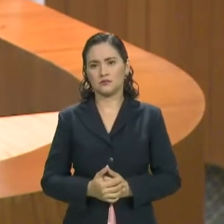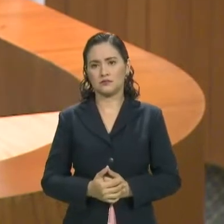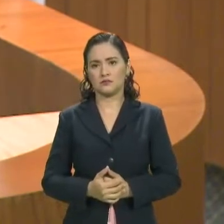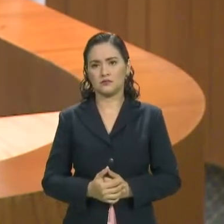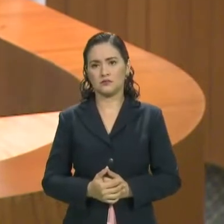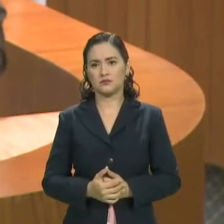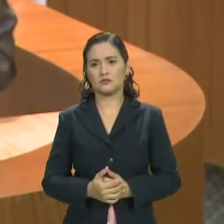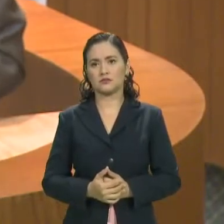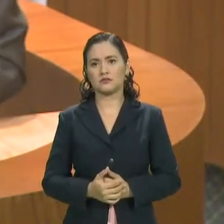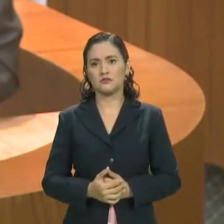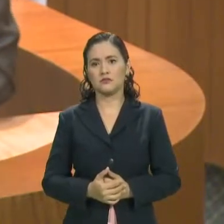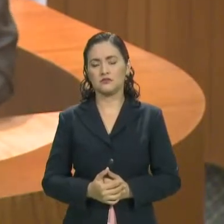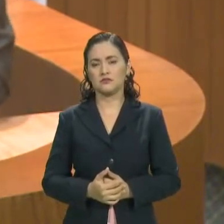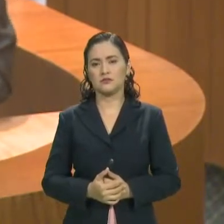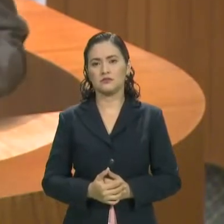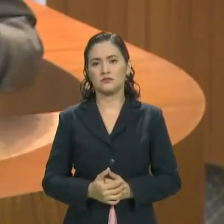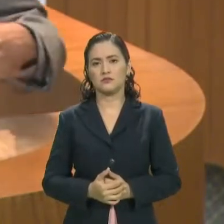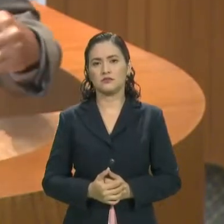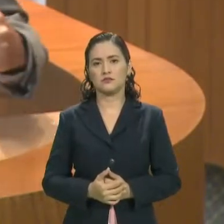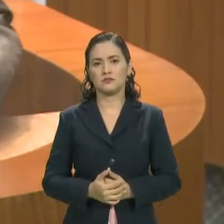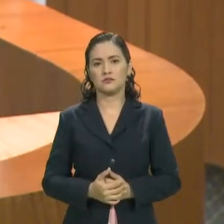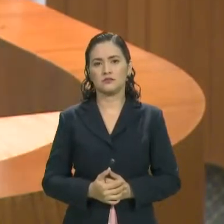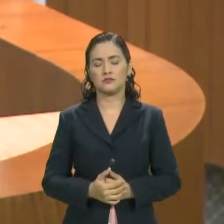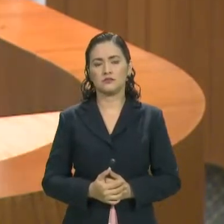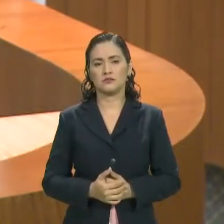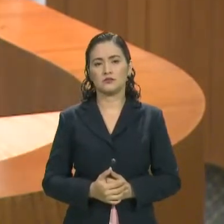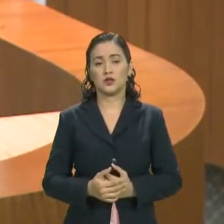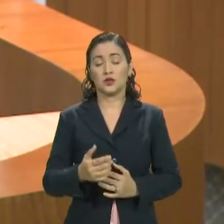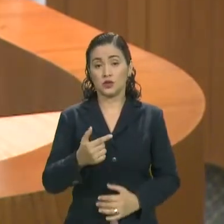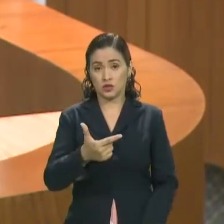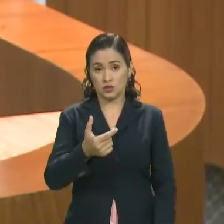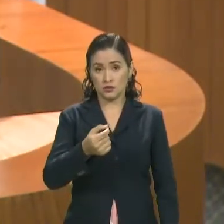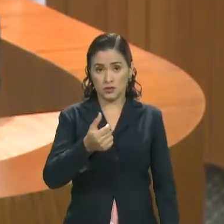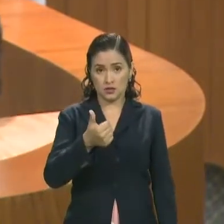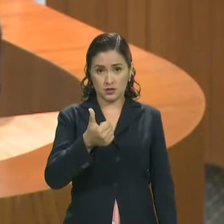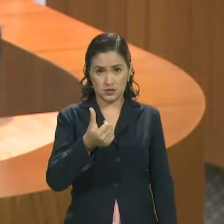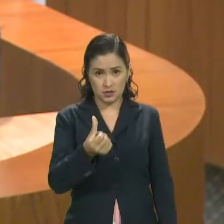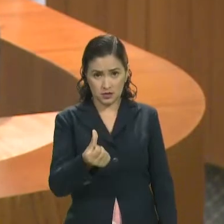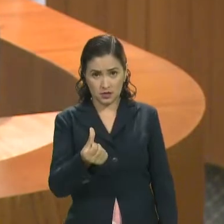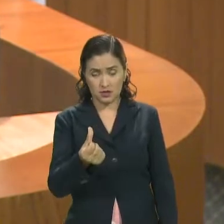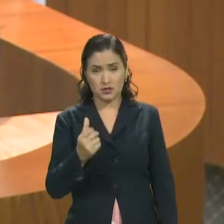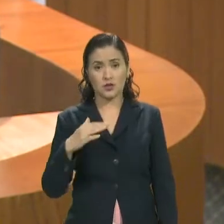Otelino, quando eu subi a esta tribuna,